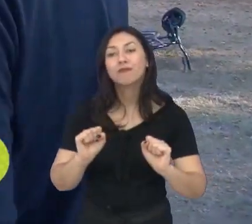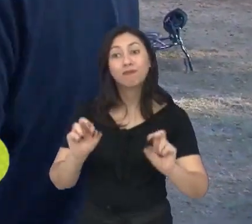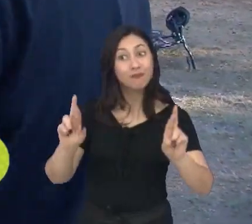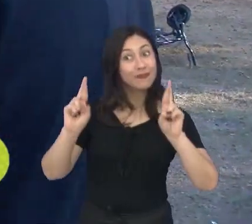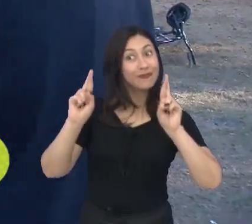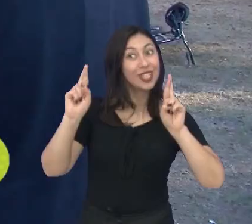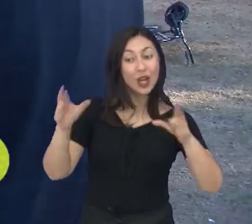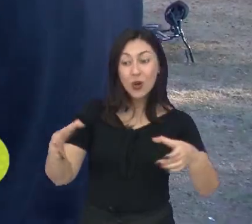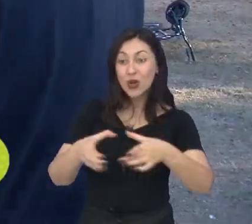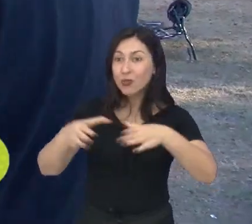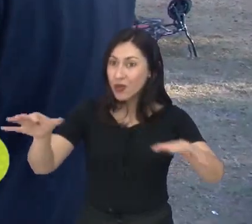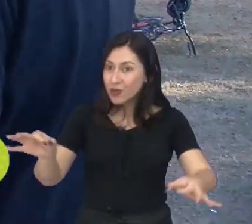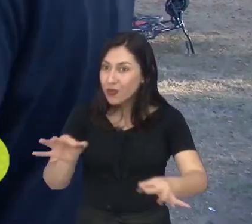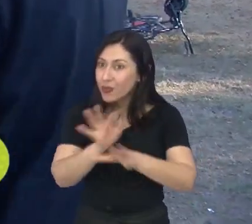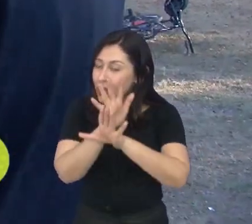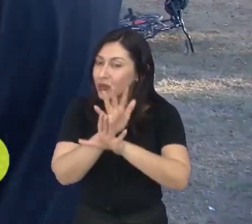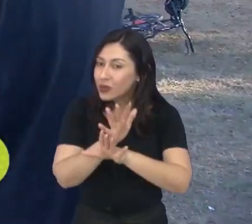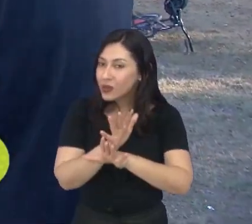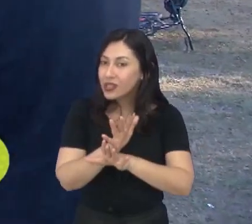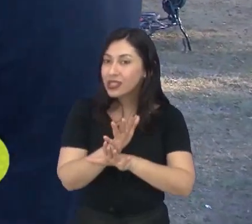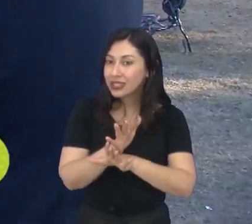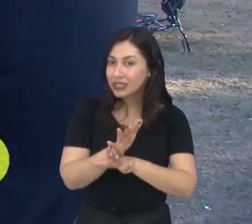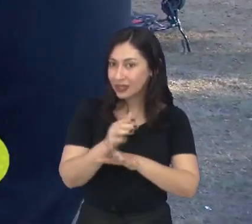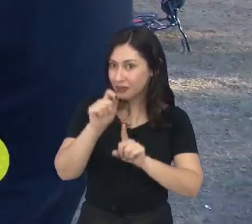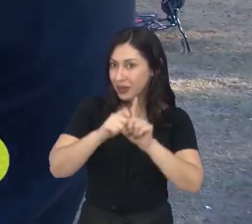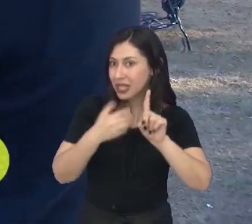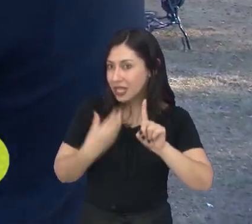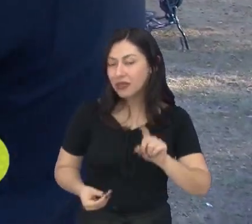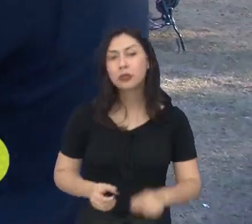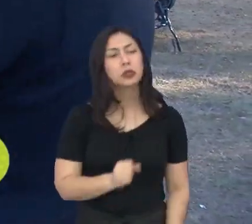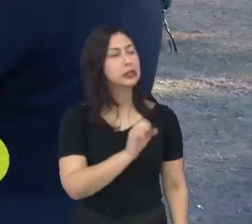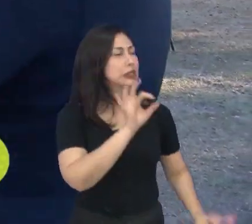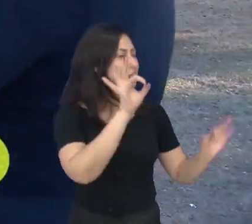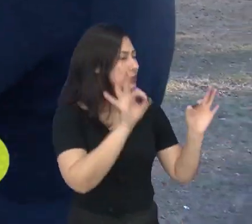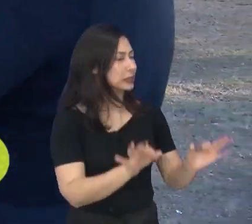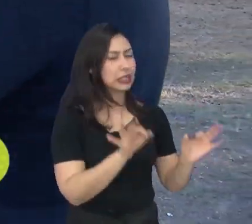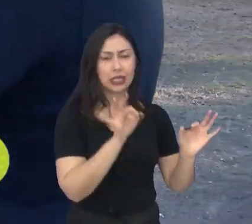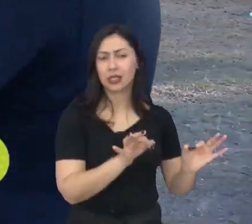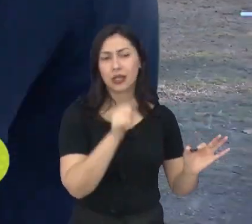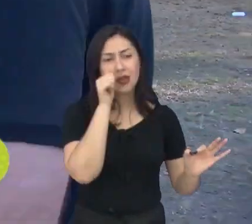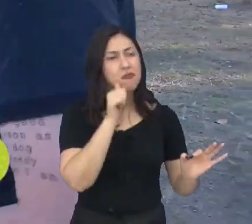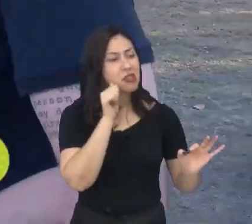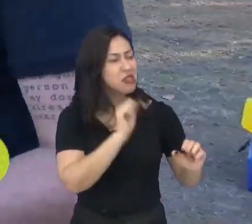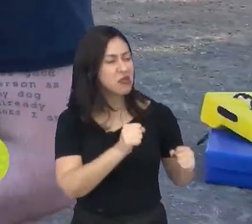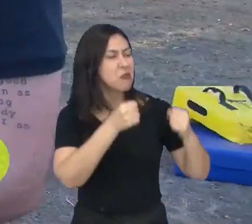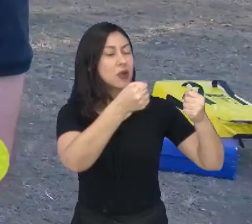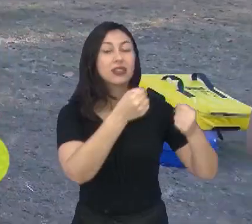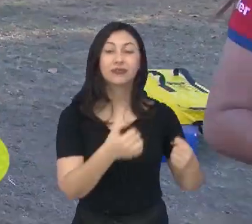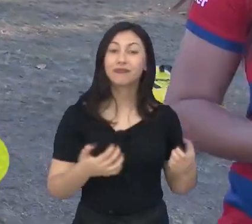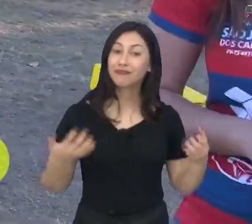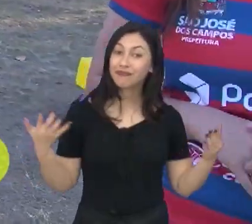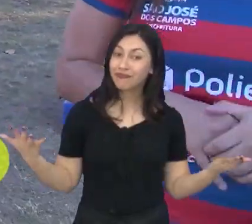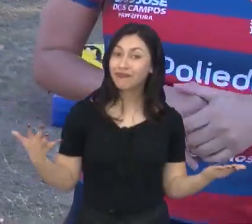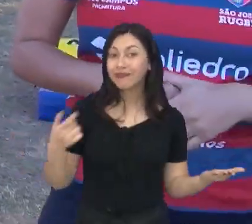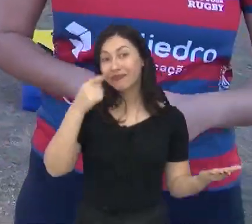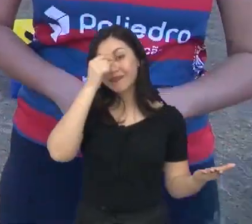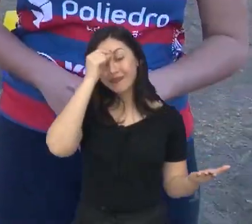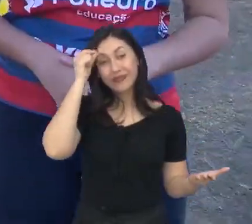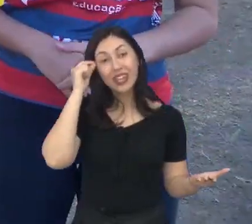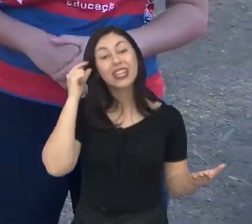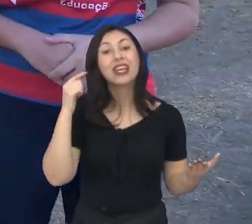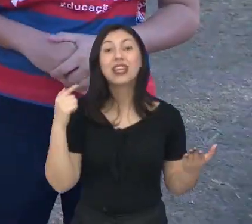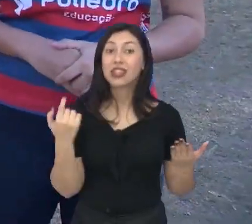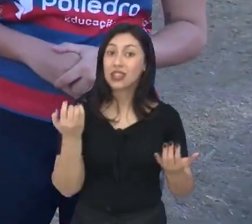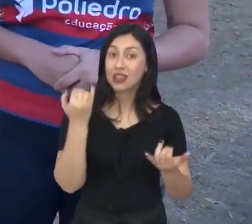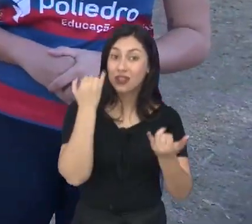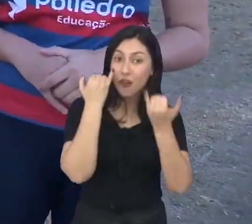Super Sevens e também para o BR lá em dezembro. Com certeza, as meninas estão vindo com tudo. Beleza? Então em Vieira Júnior, então todas as